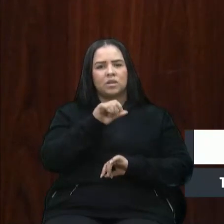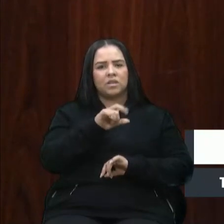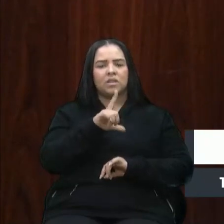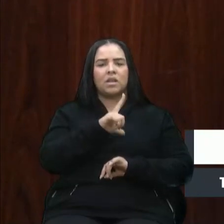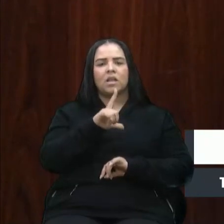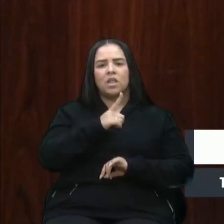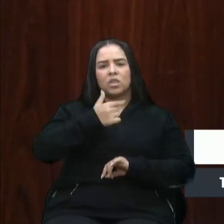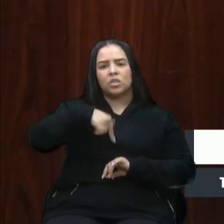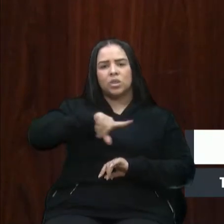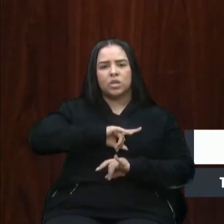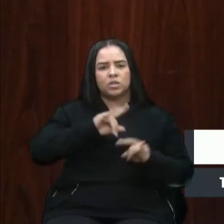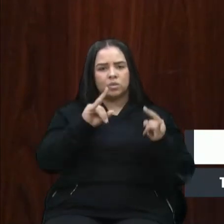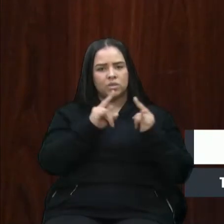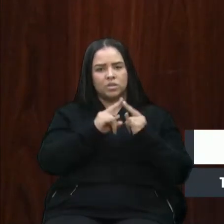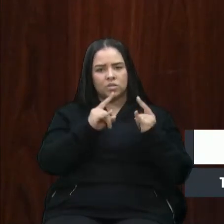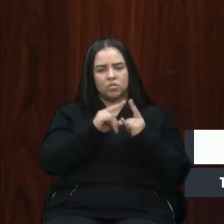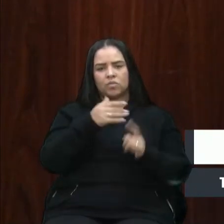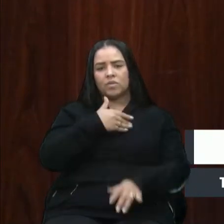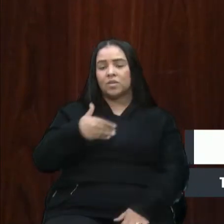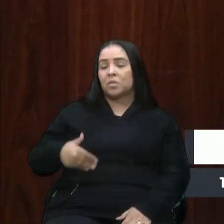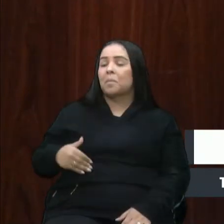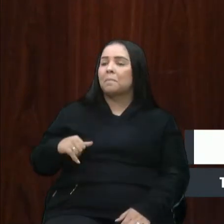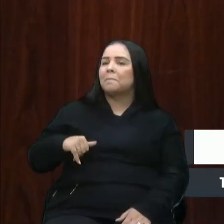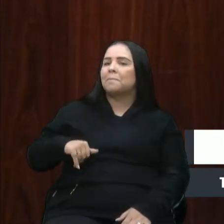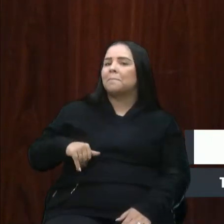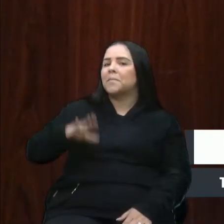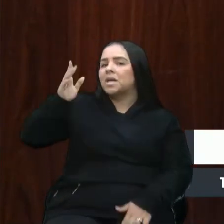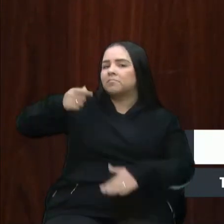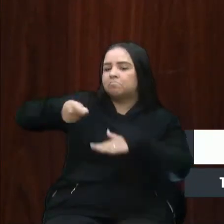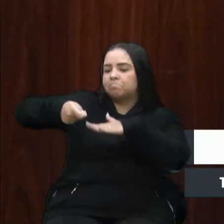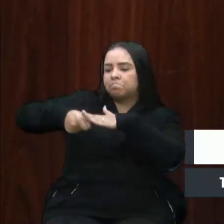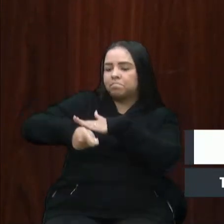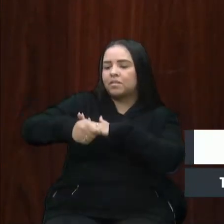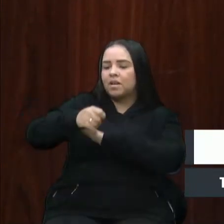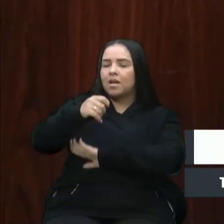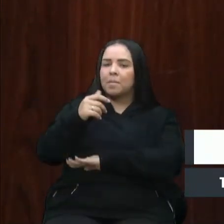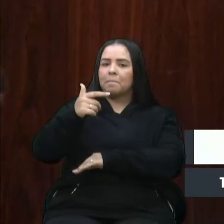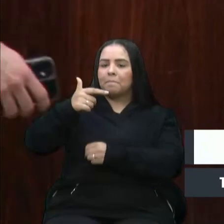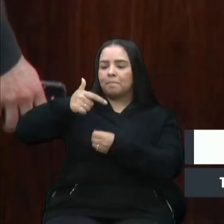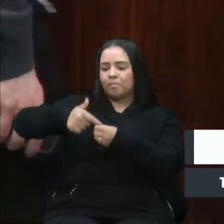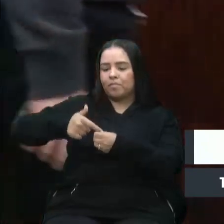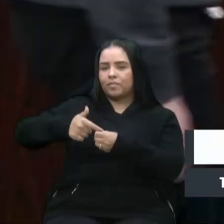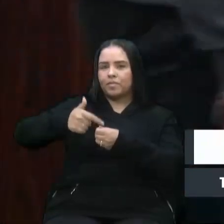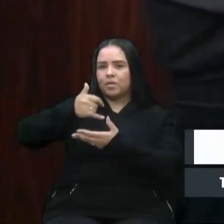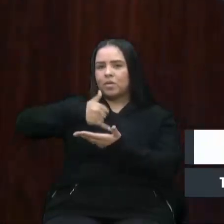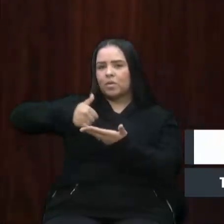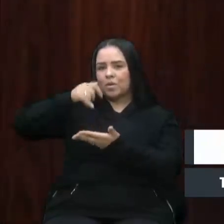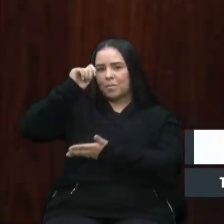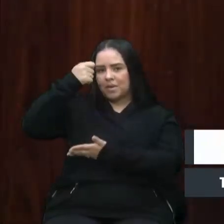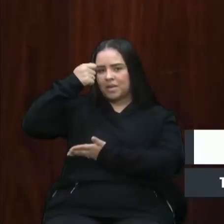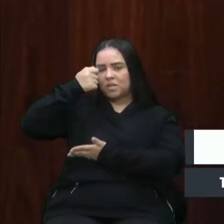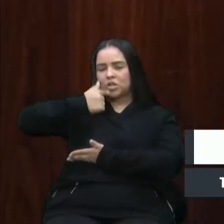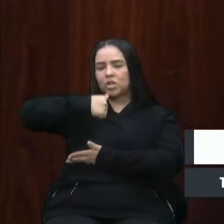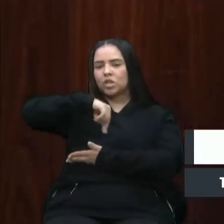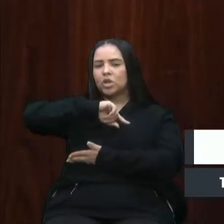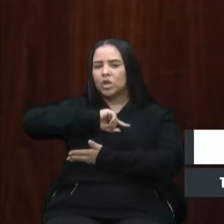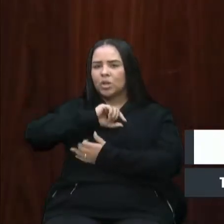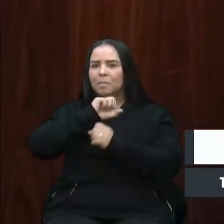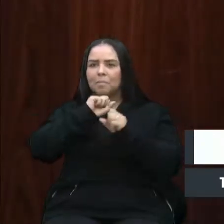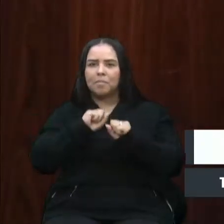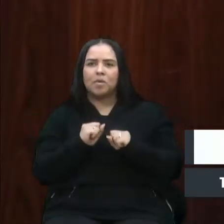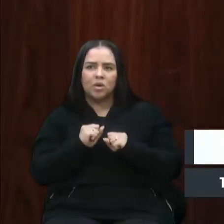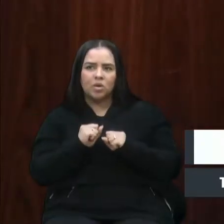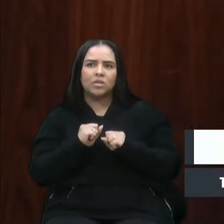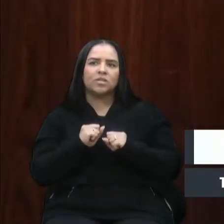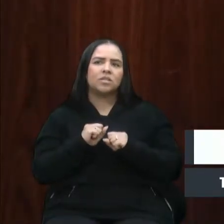público é o maior acionista na Petrobras e mesmo e dessa forma poderia